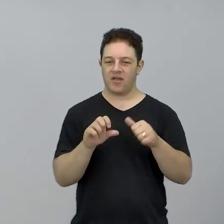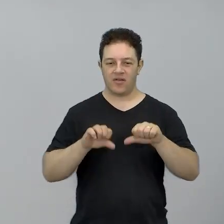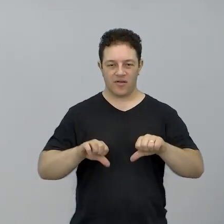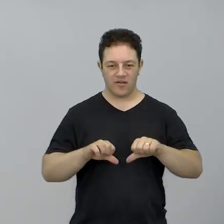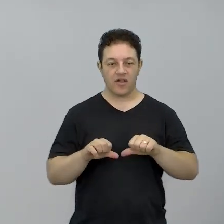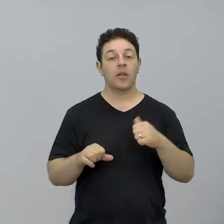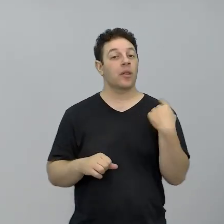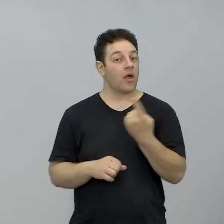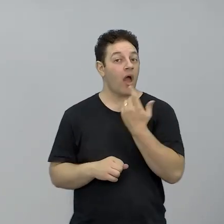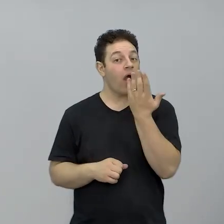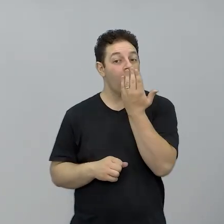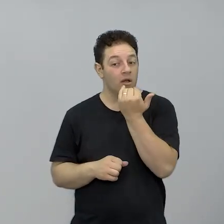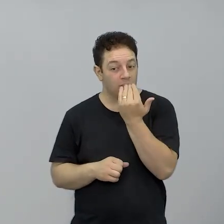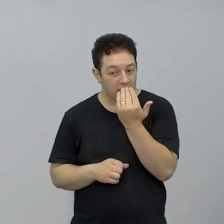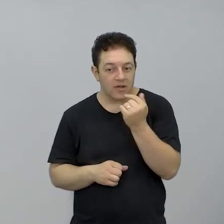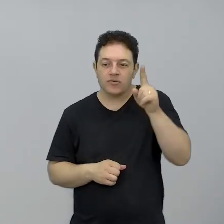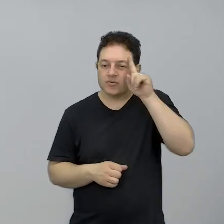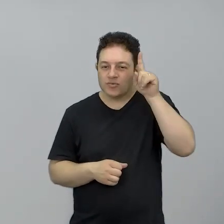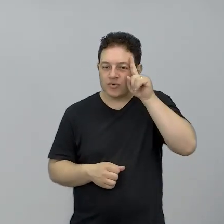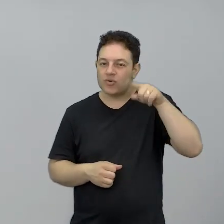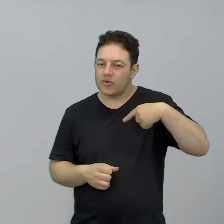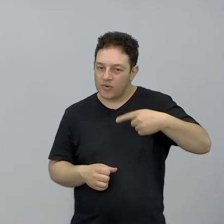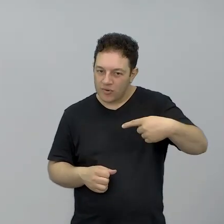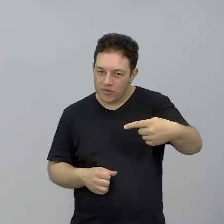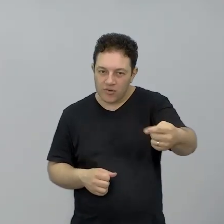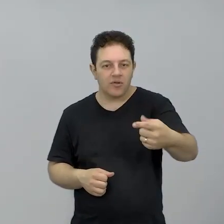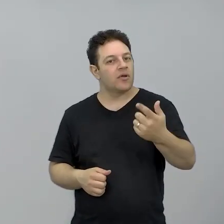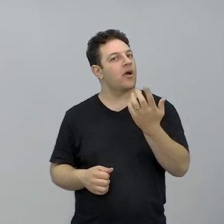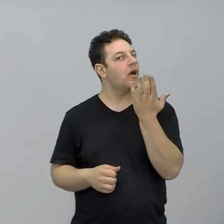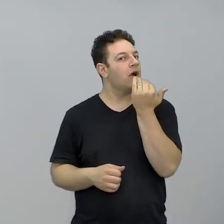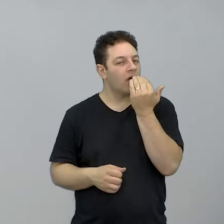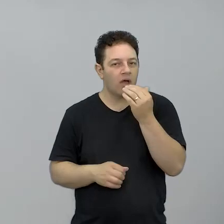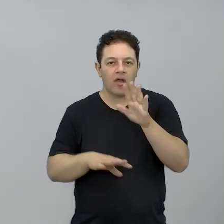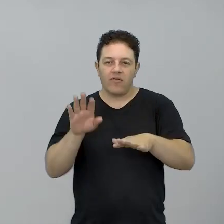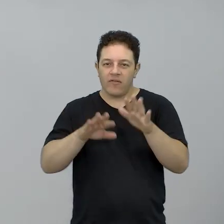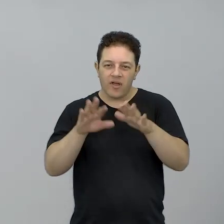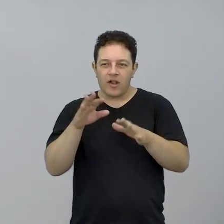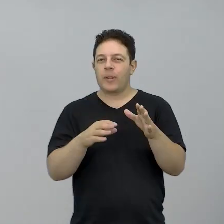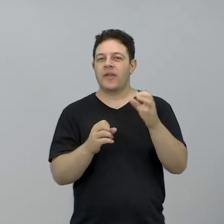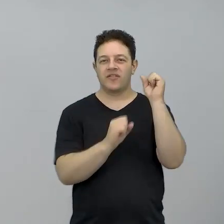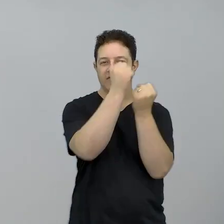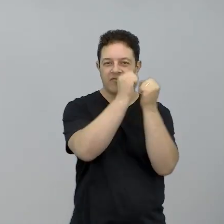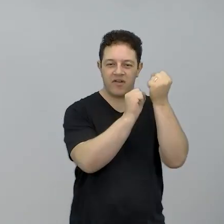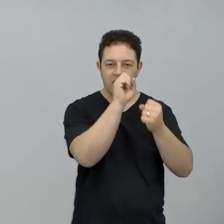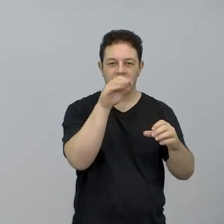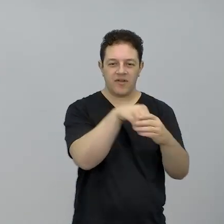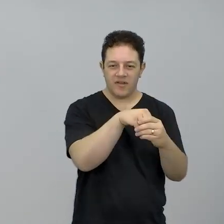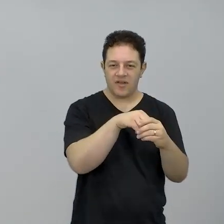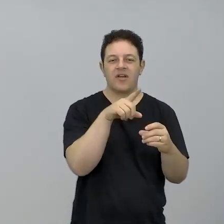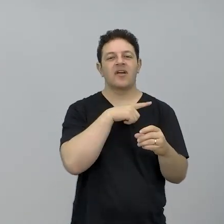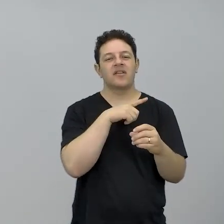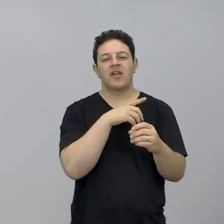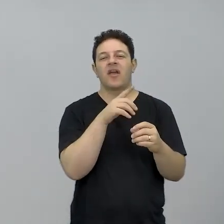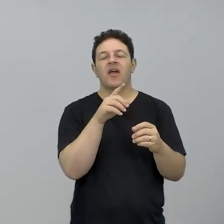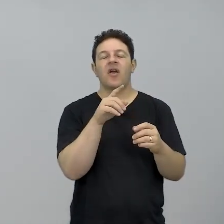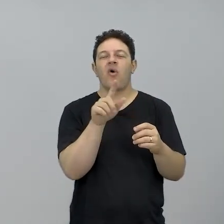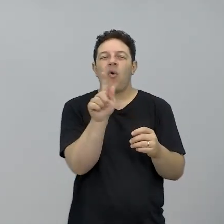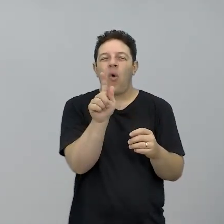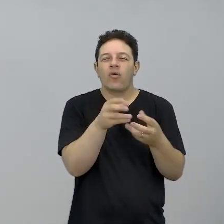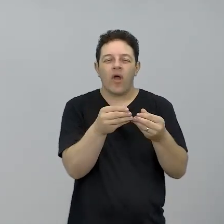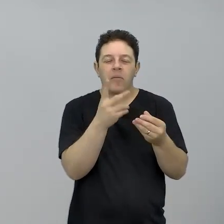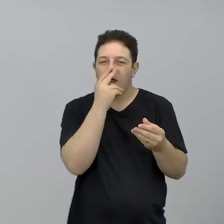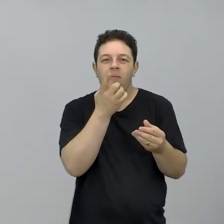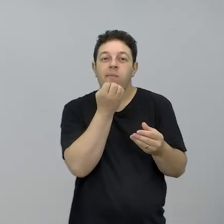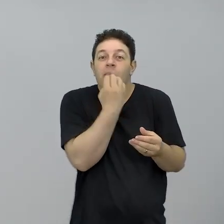na nossa alimentação diária, alimentos embutidos contêm muita gordura de qualidade ruim,